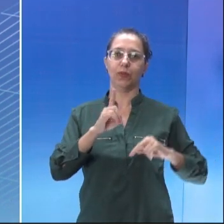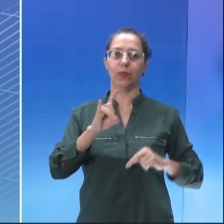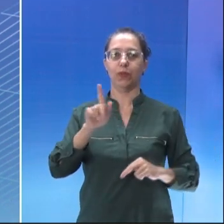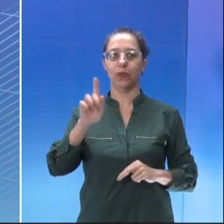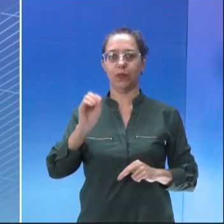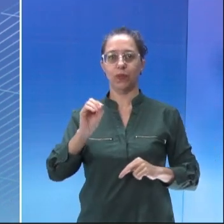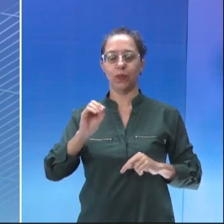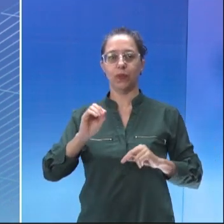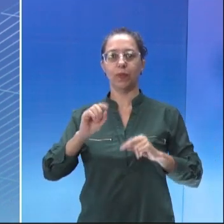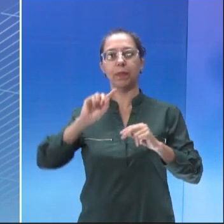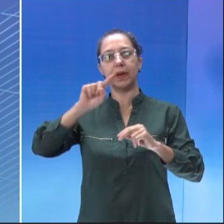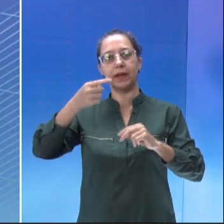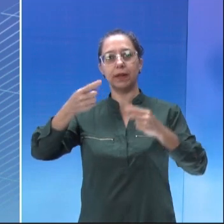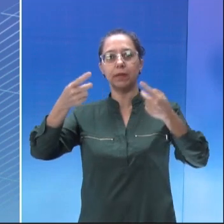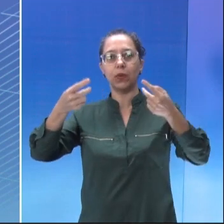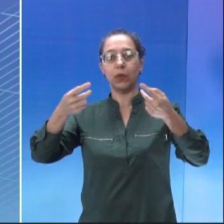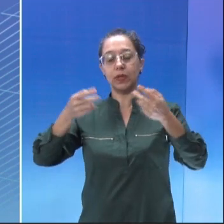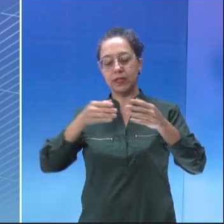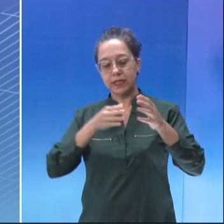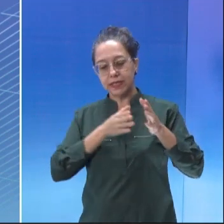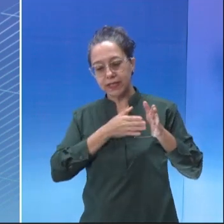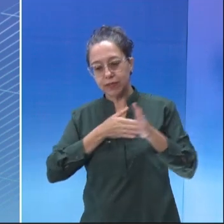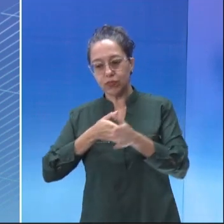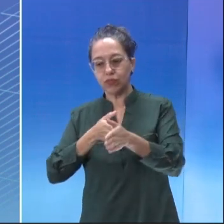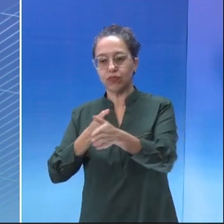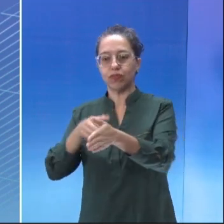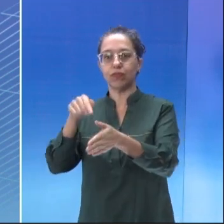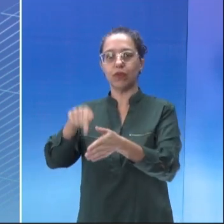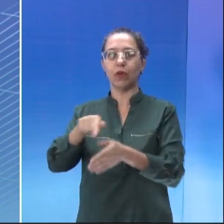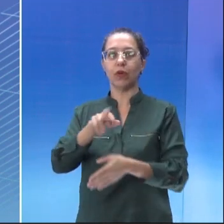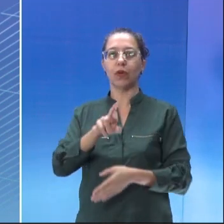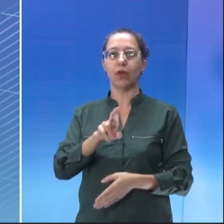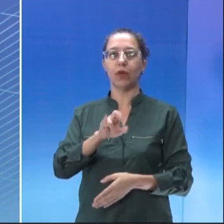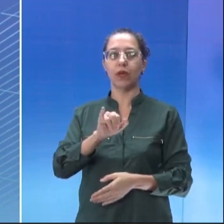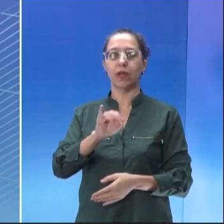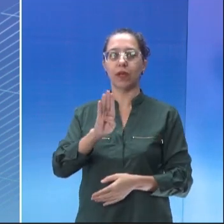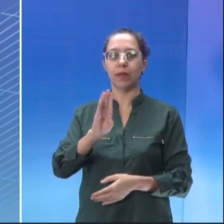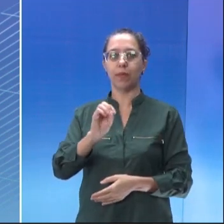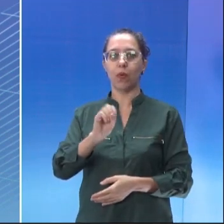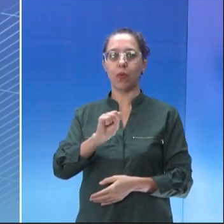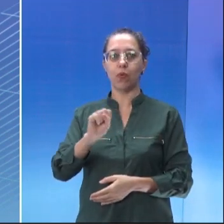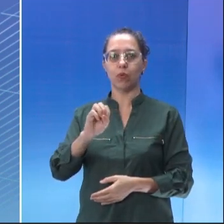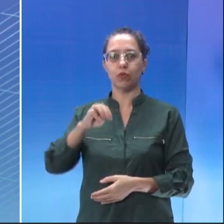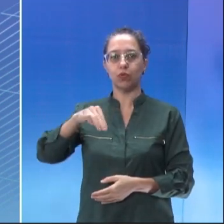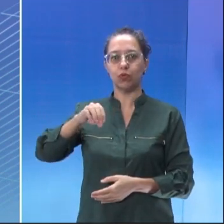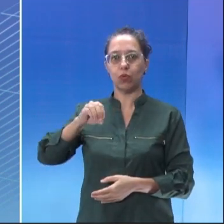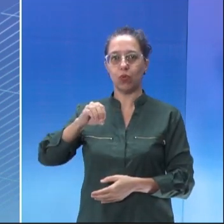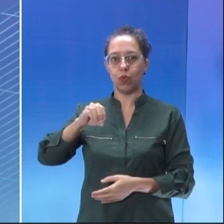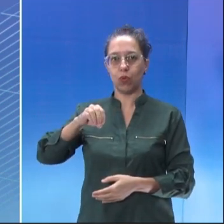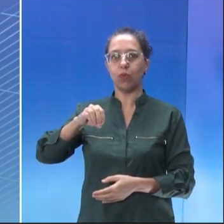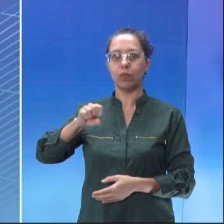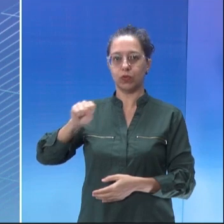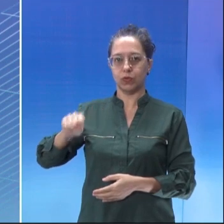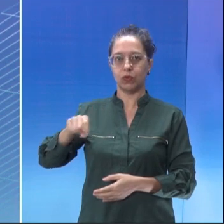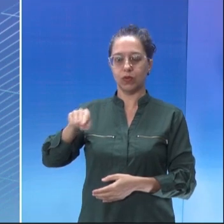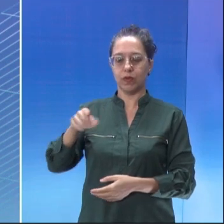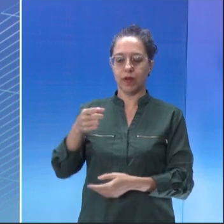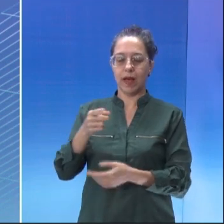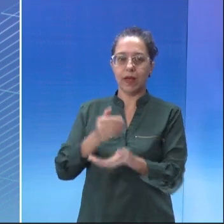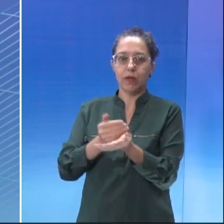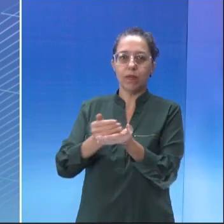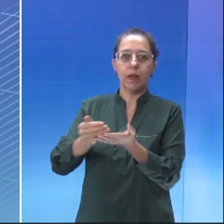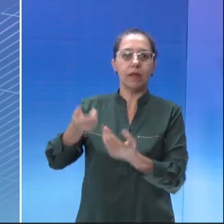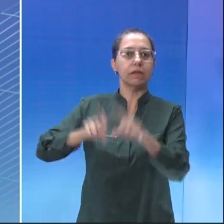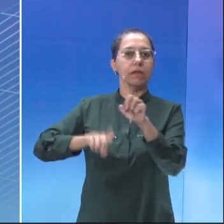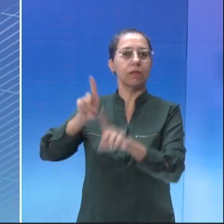ser levado lá para os ribossomos, onde vai acontecer a produção das proteínas. Mas